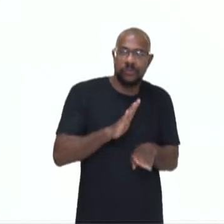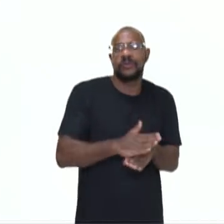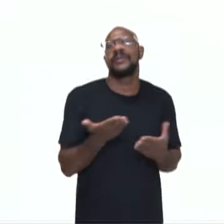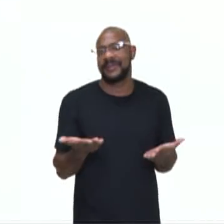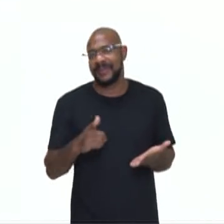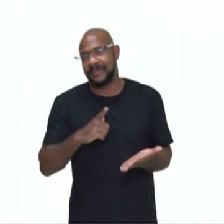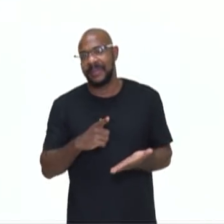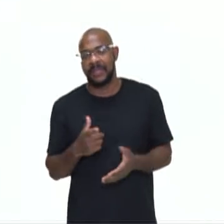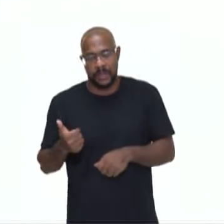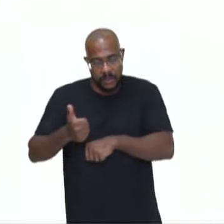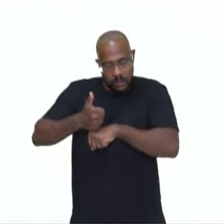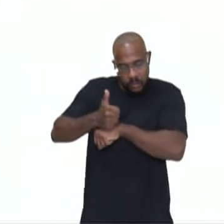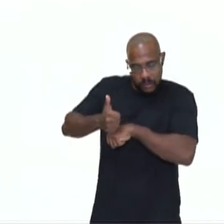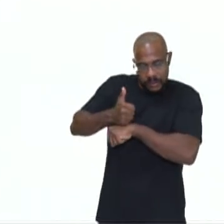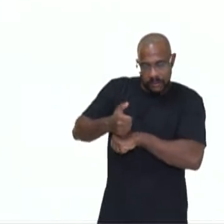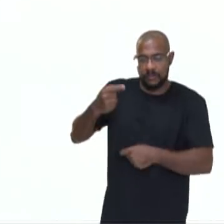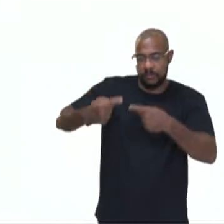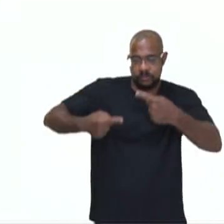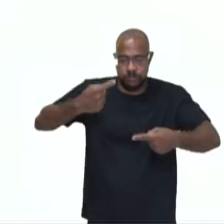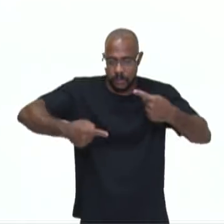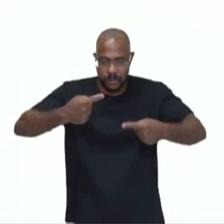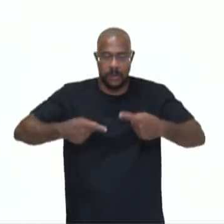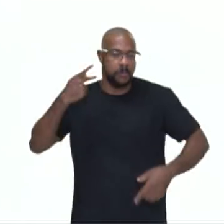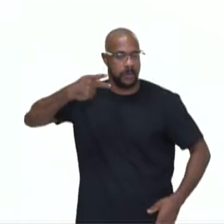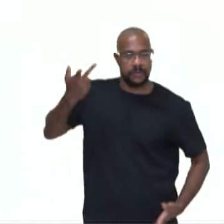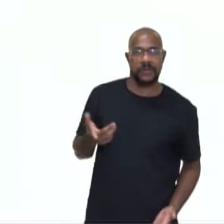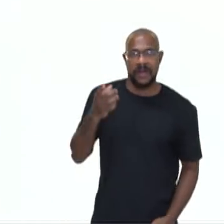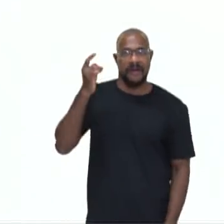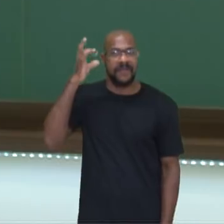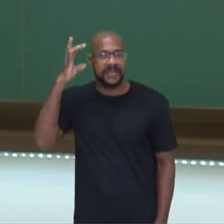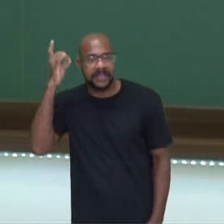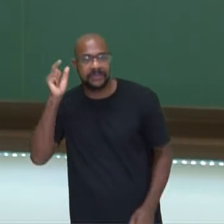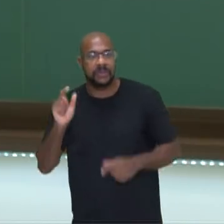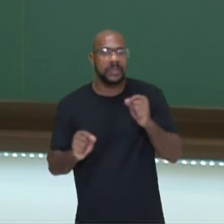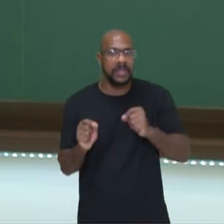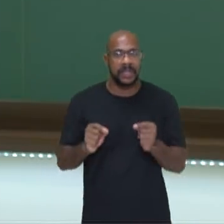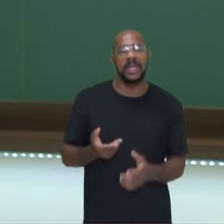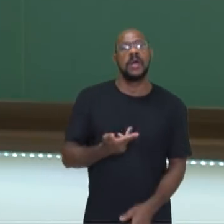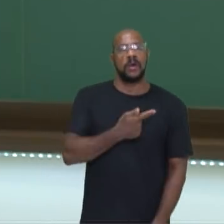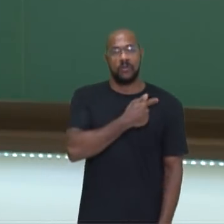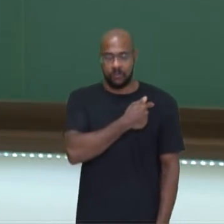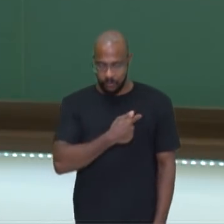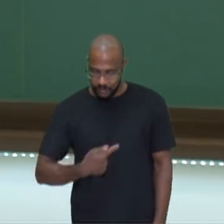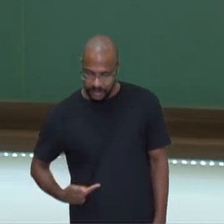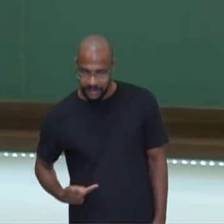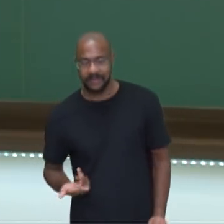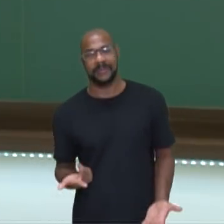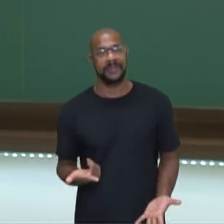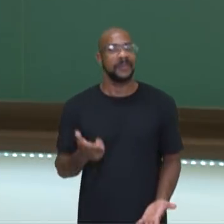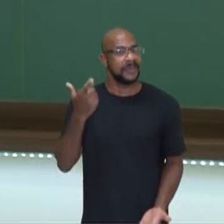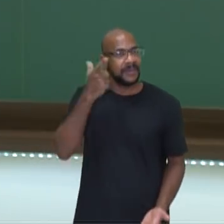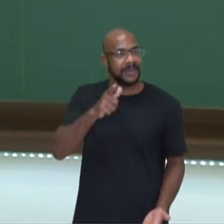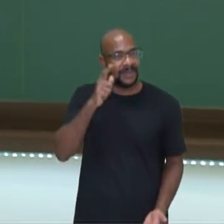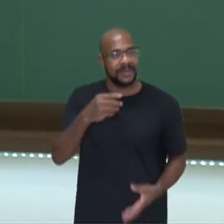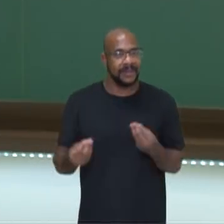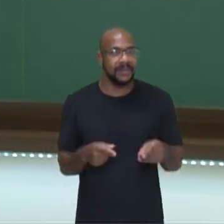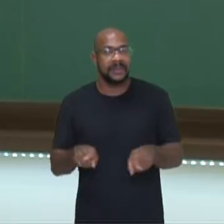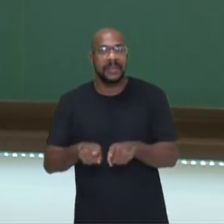os coronéis e os políticos, facilitando a governabilidade e ainda facilitando